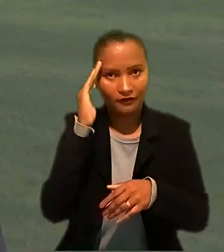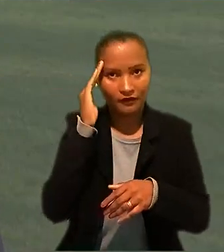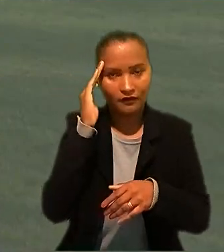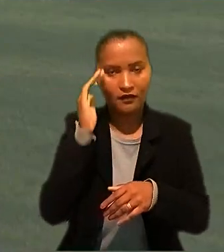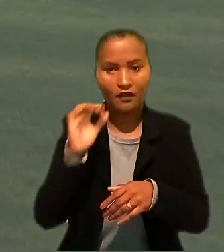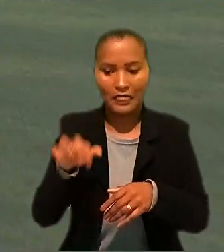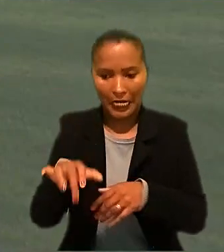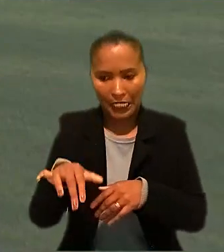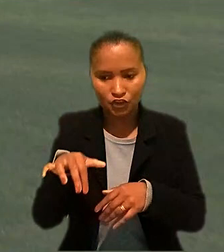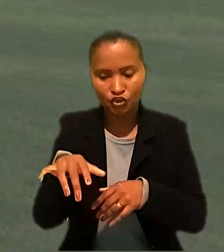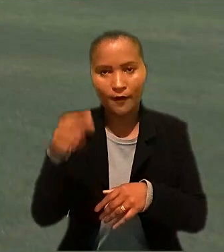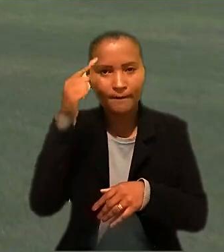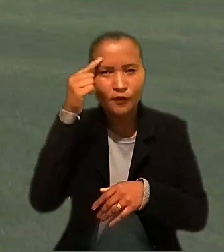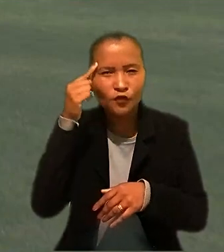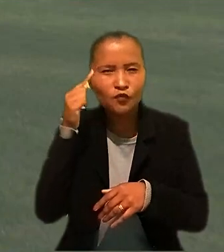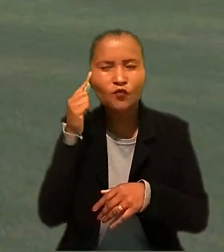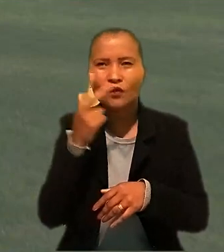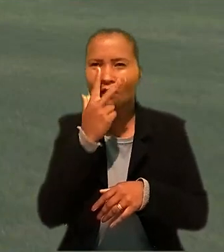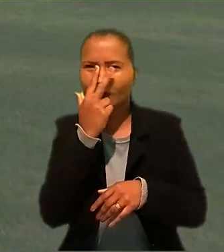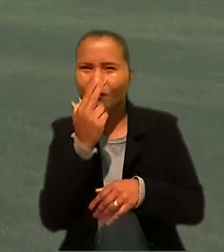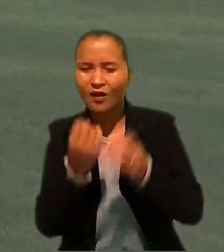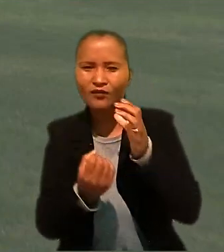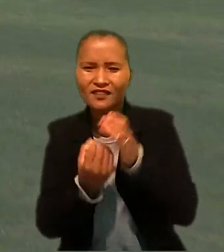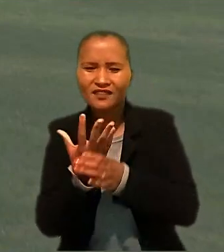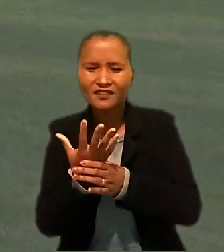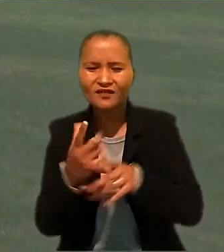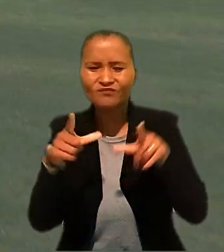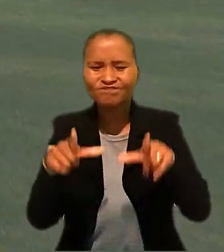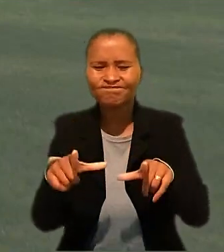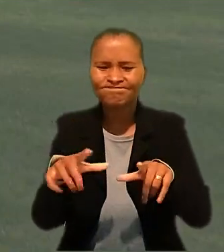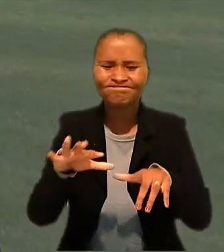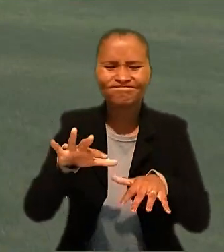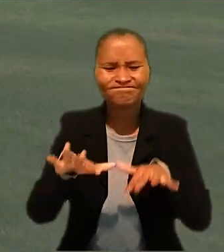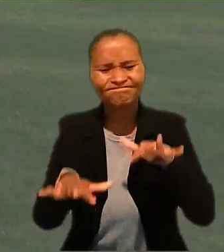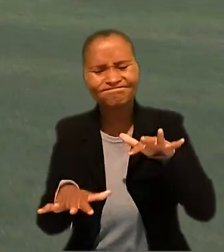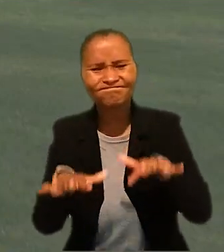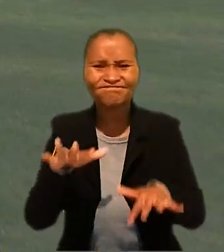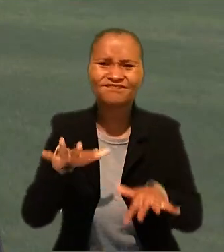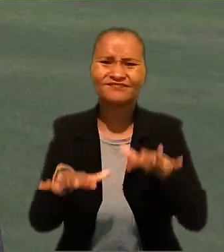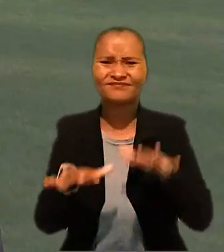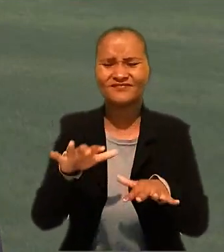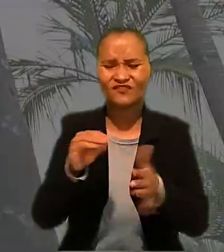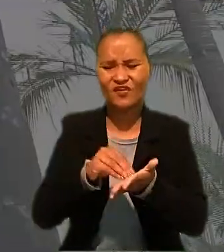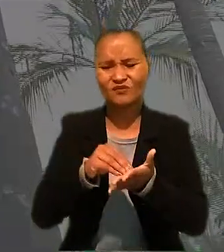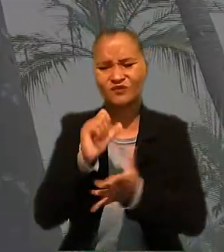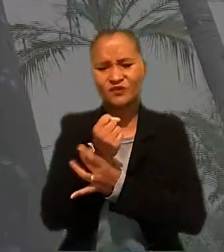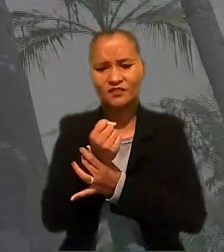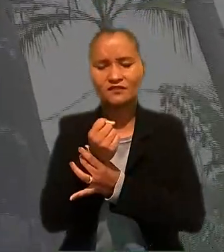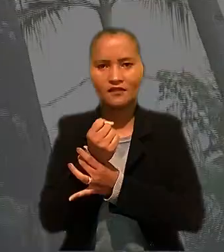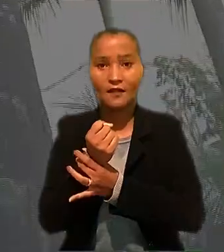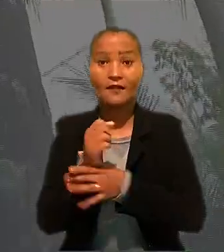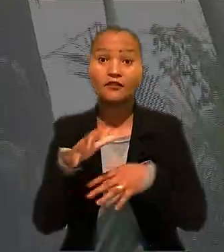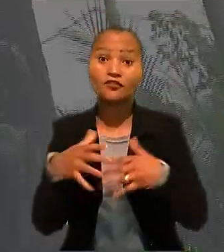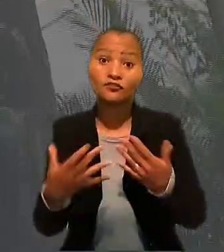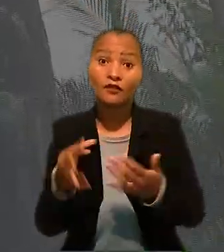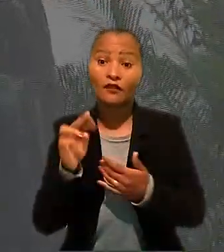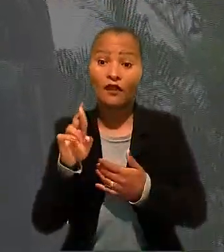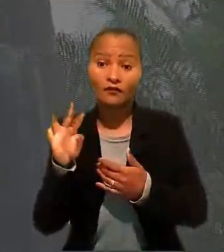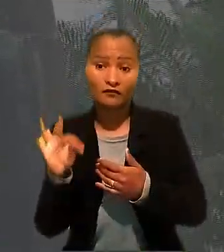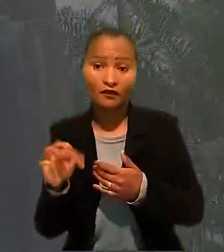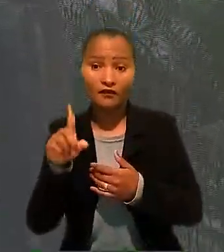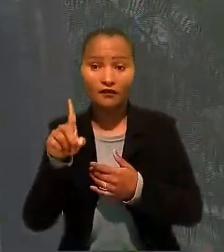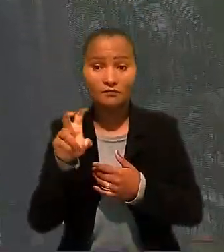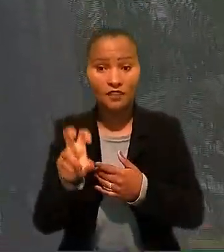entanto, que o Caixa Minuto promove um ambiente de instabilidade e insegurança. Já o Tribunal Regional do Trabalho